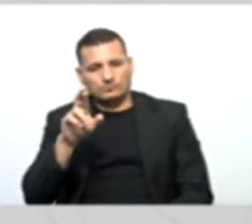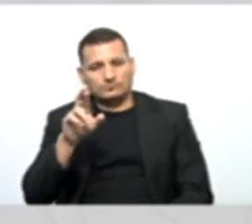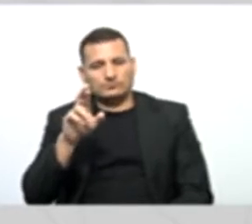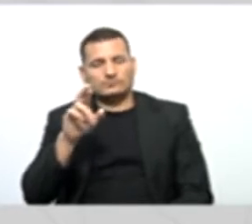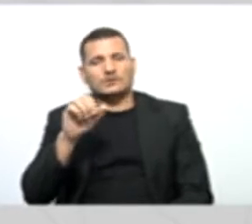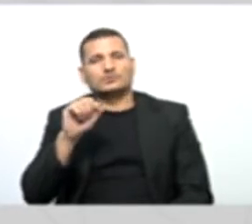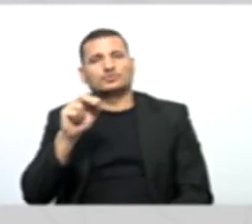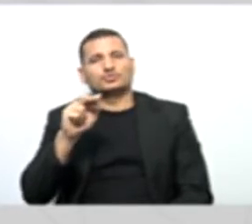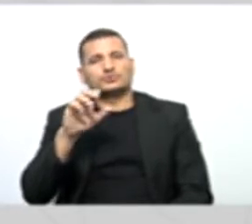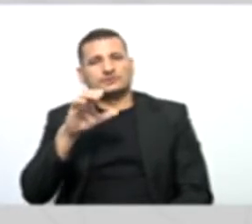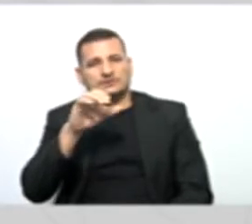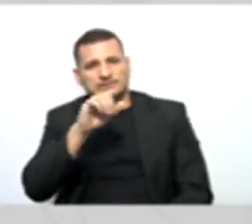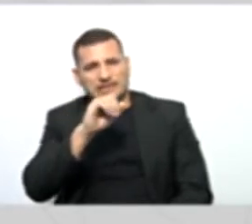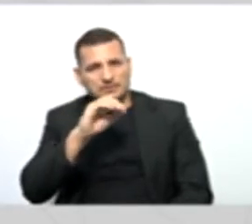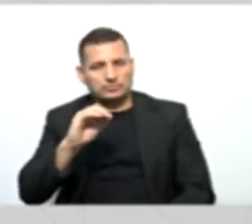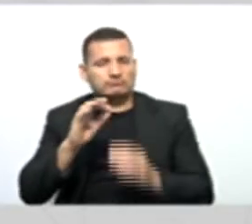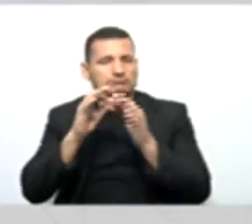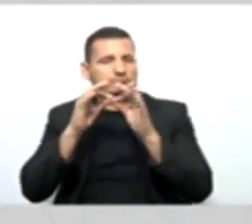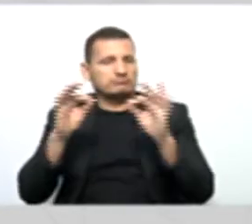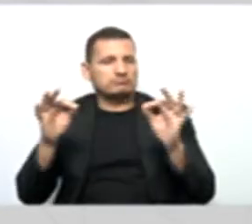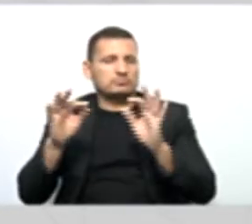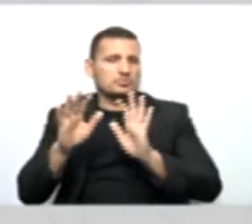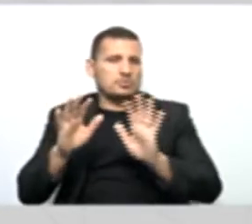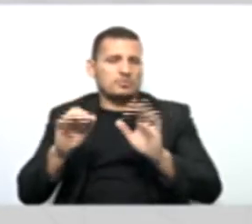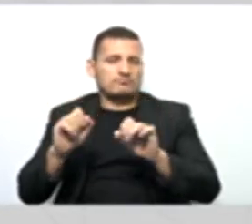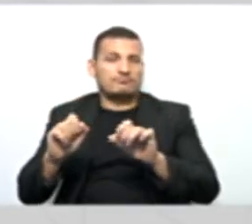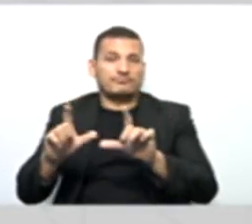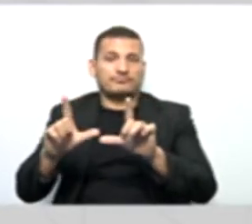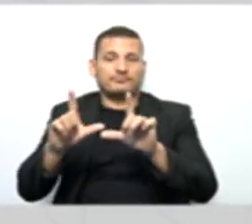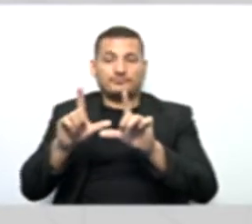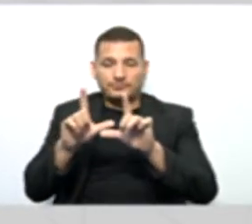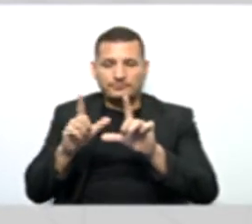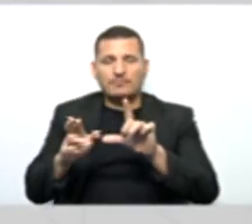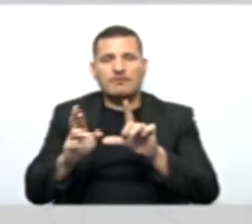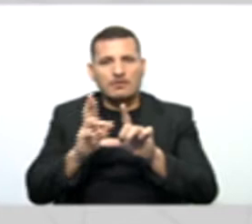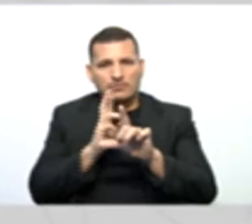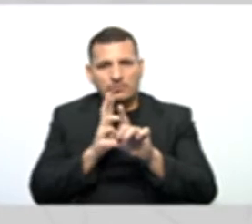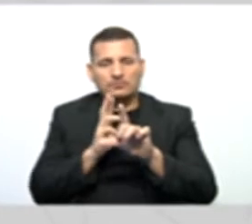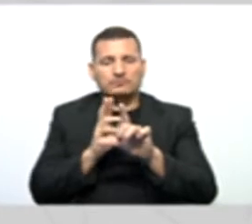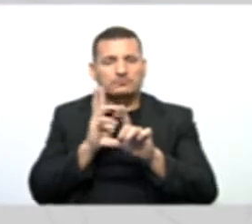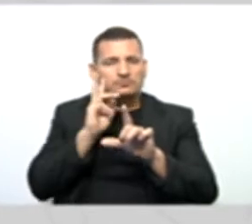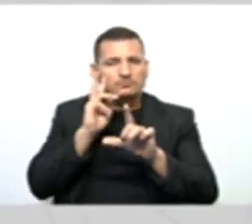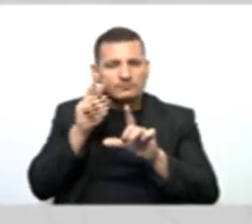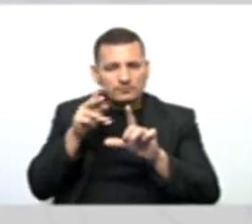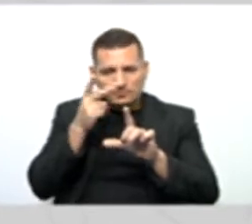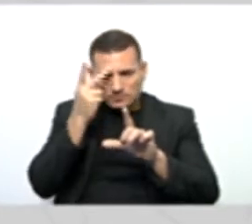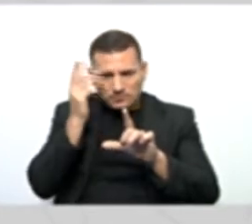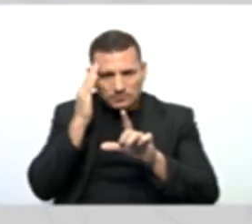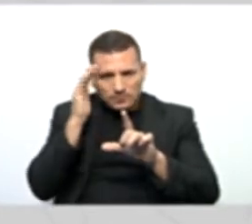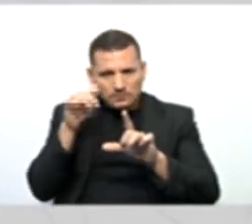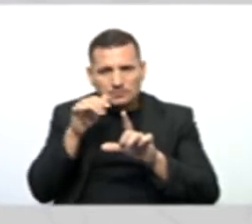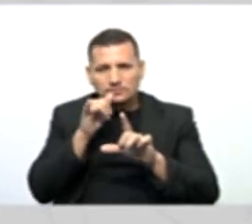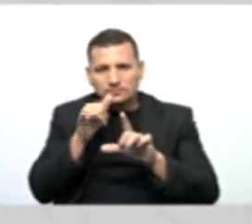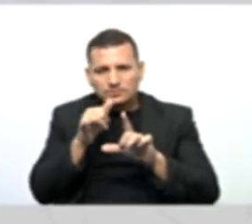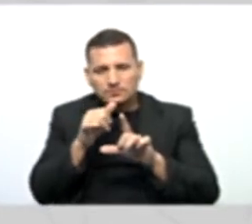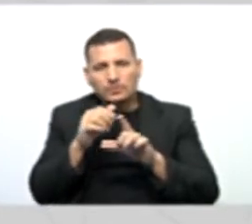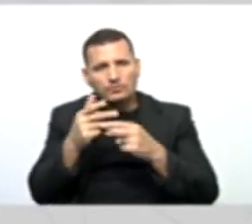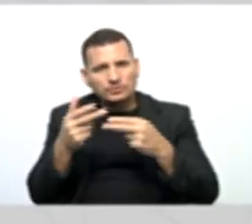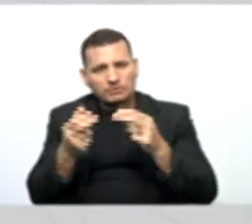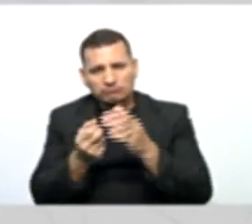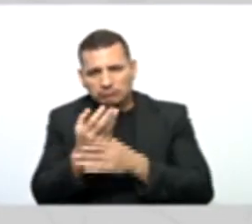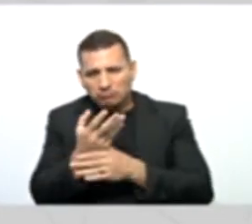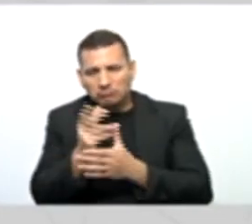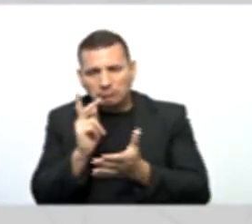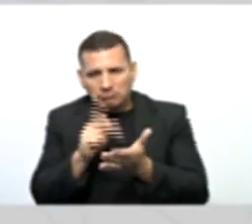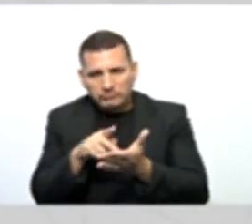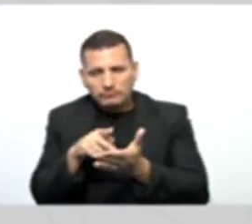mensagem? É apenas uma resposta para o usuário saber que o objeto que ele criou realmente foi criado. Então, nós